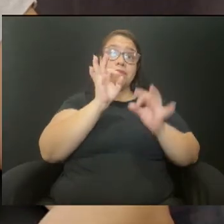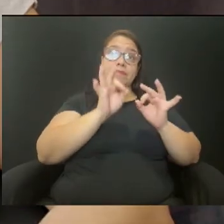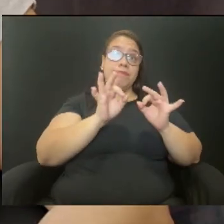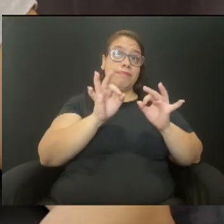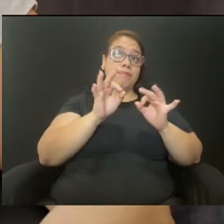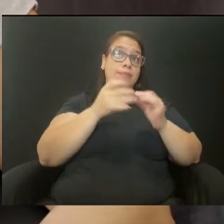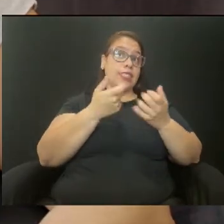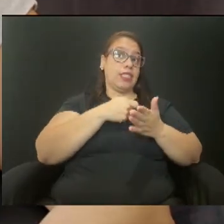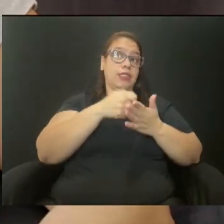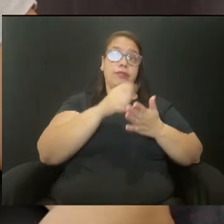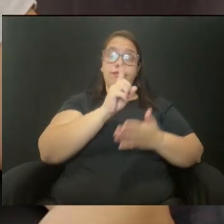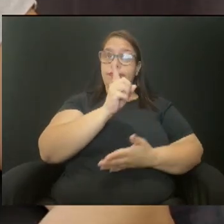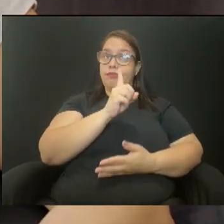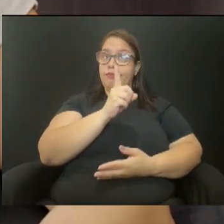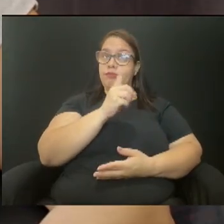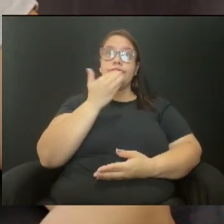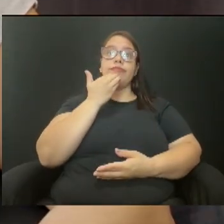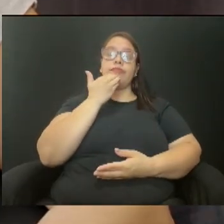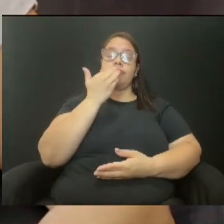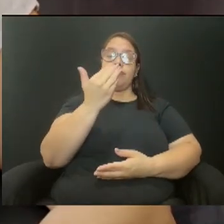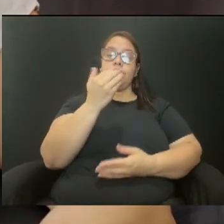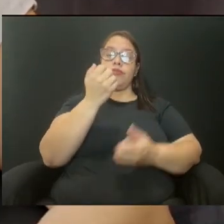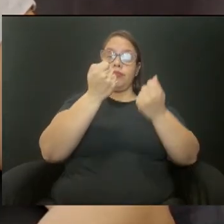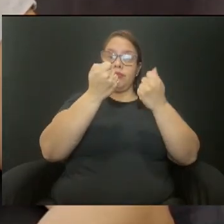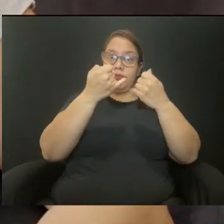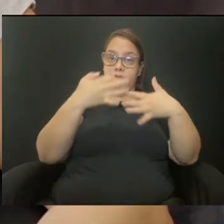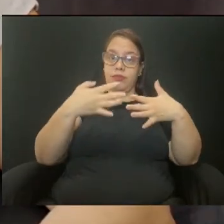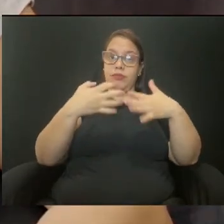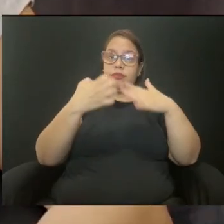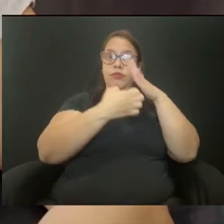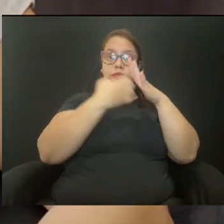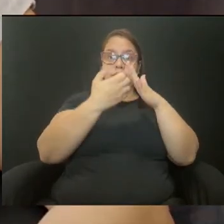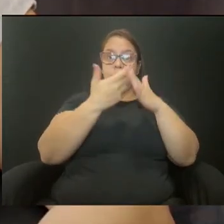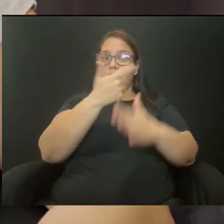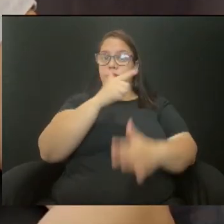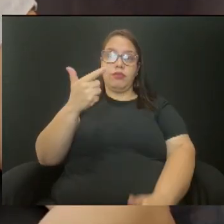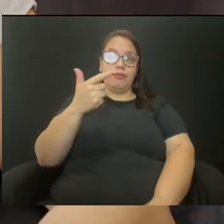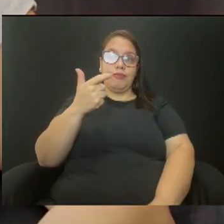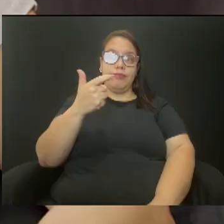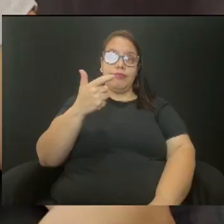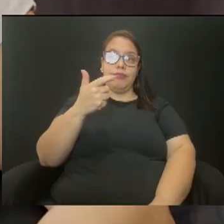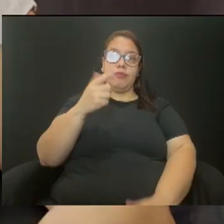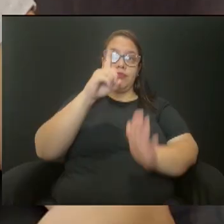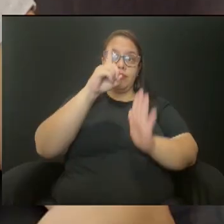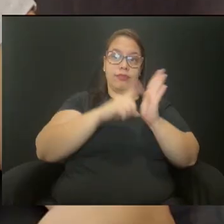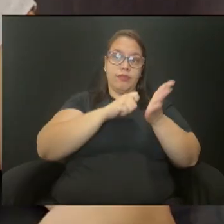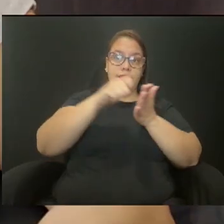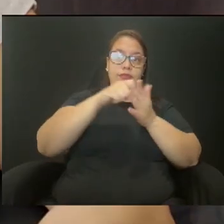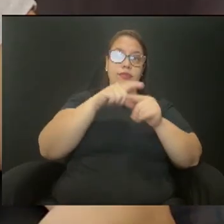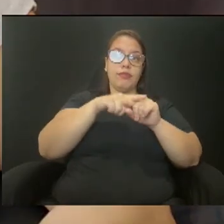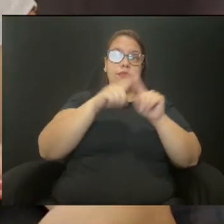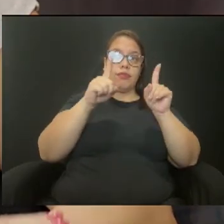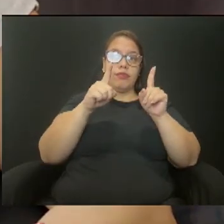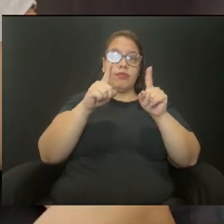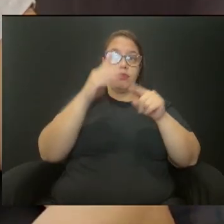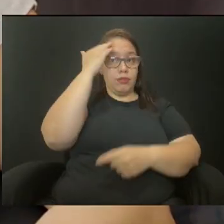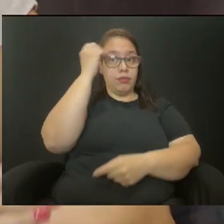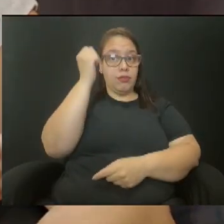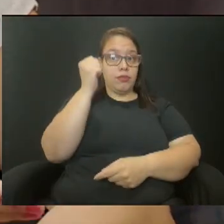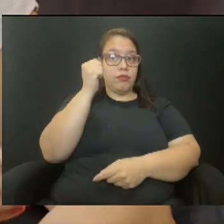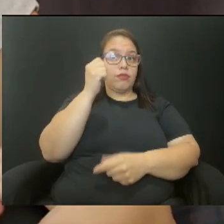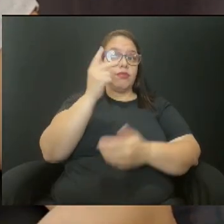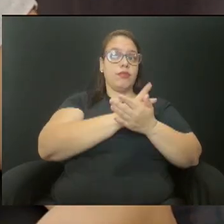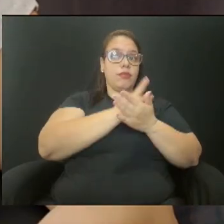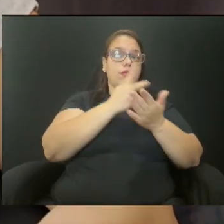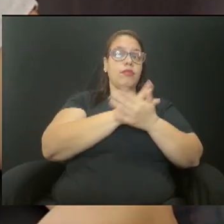você peça ali esclarecimentos para a empresa e, se você não tiver jeito nenhum, você assina, mas depois, sabendo que há alguma irregularidade, você busque os seus